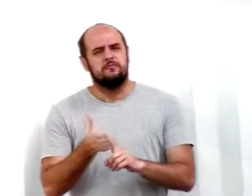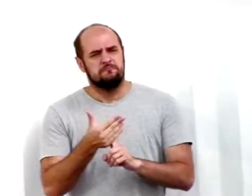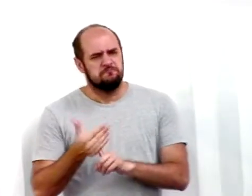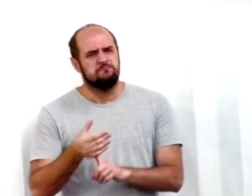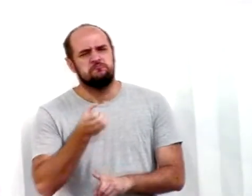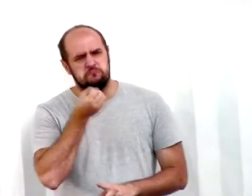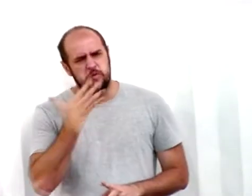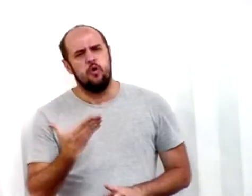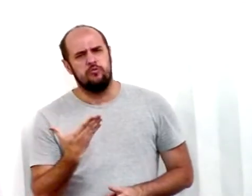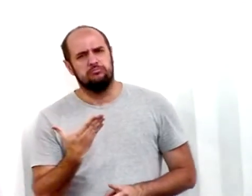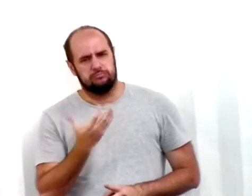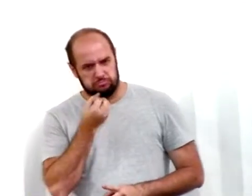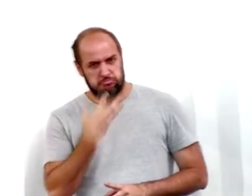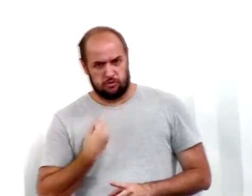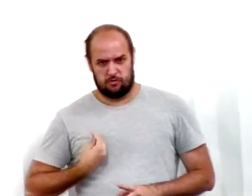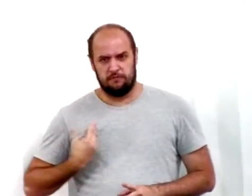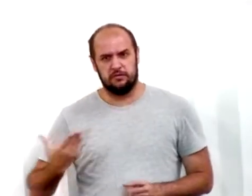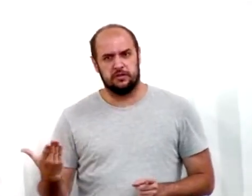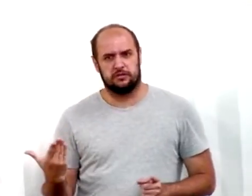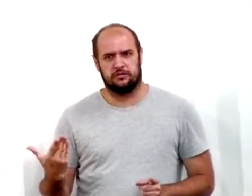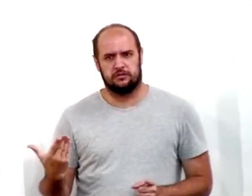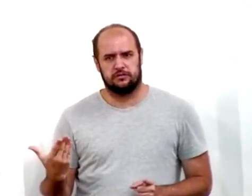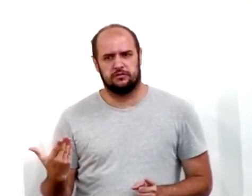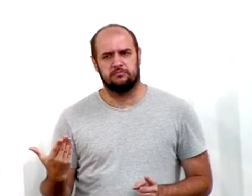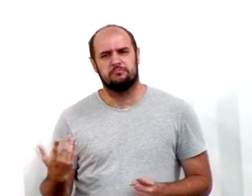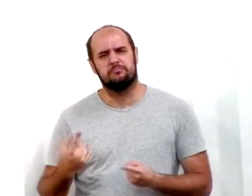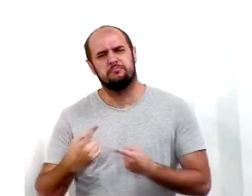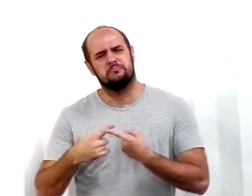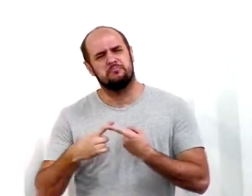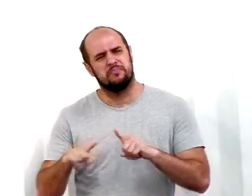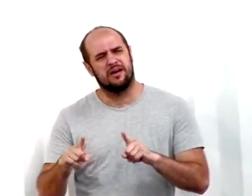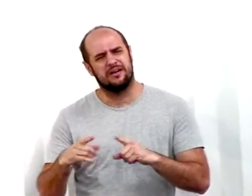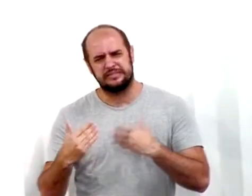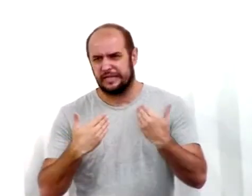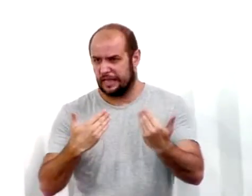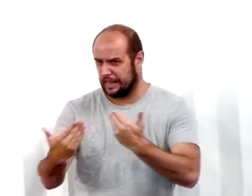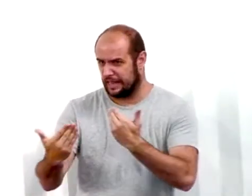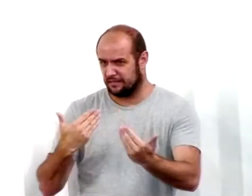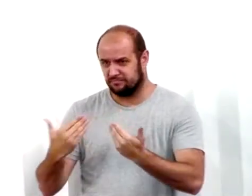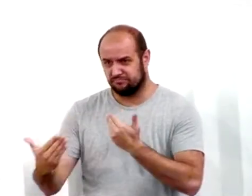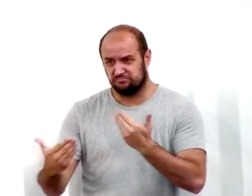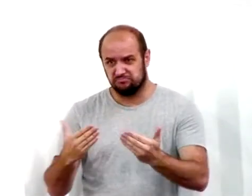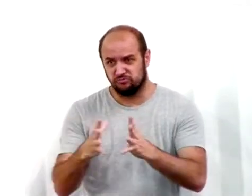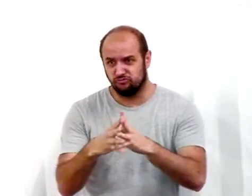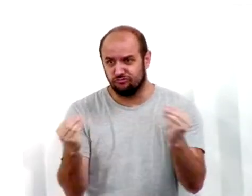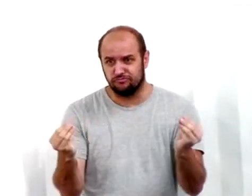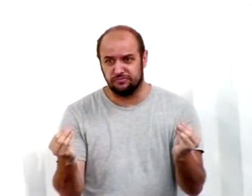são úteis estão roubando o nosso relacionamento uns com os outros?